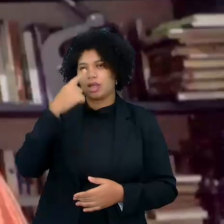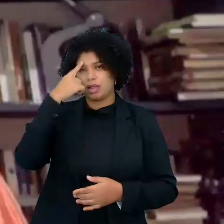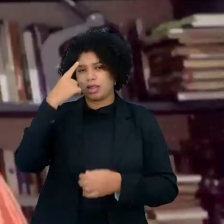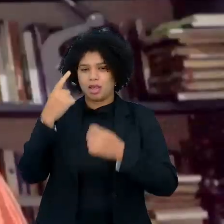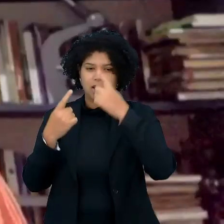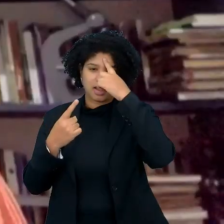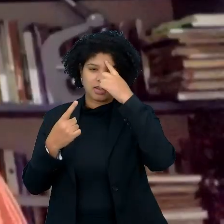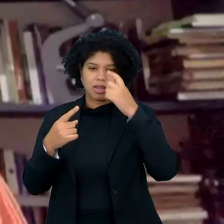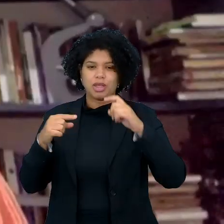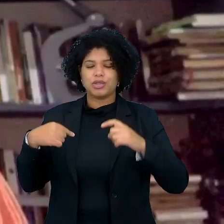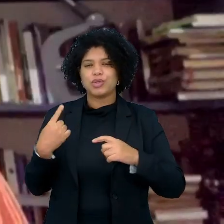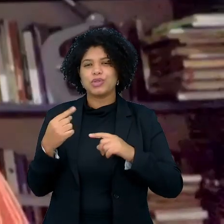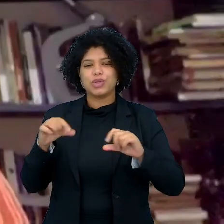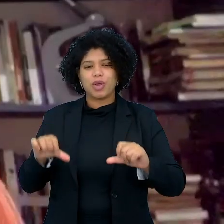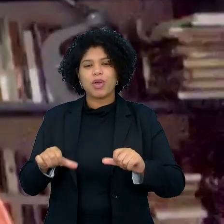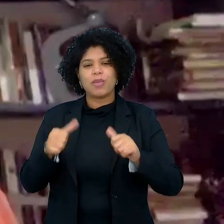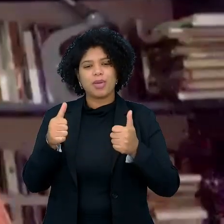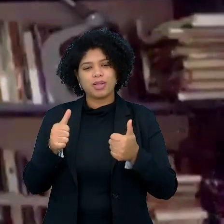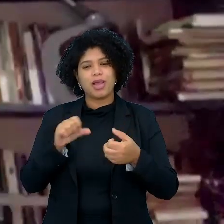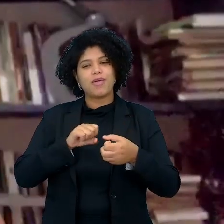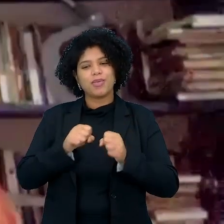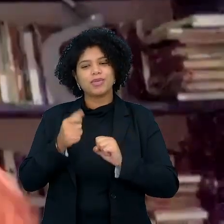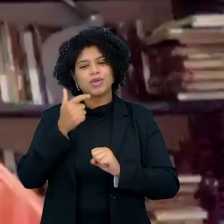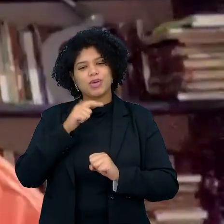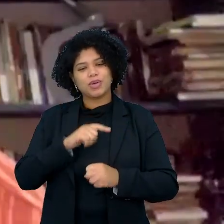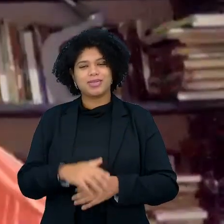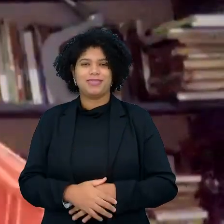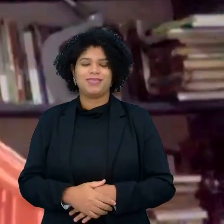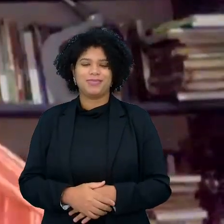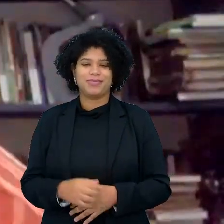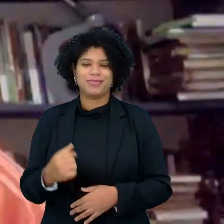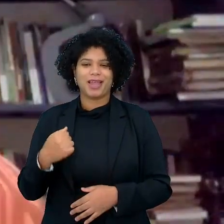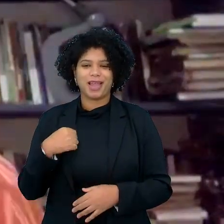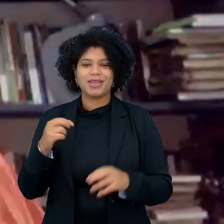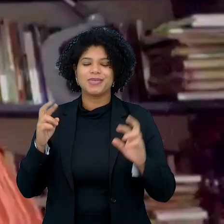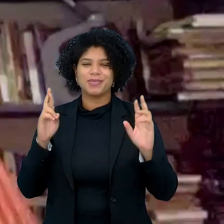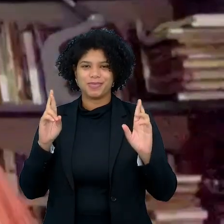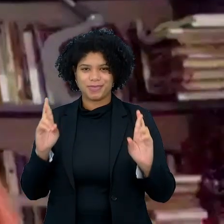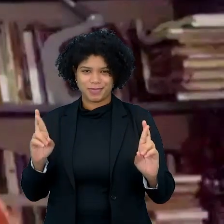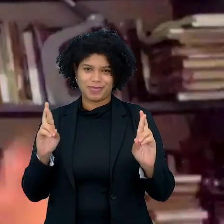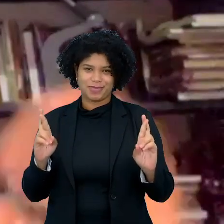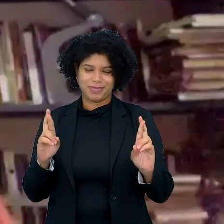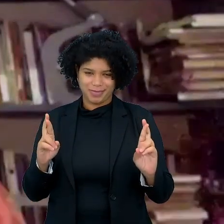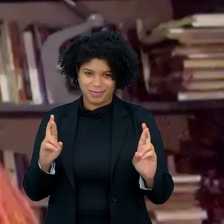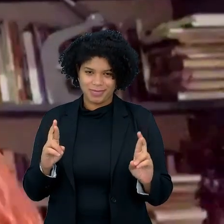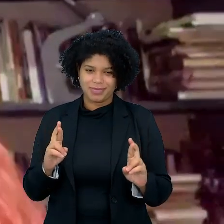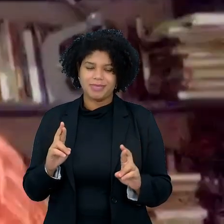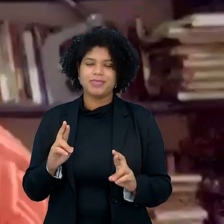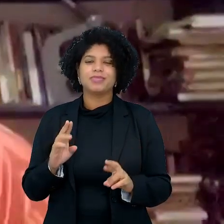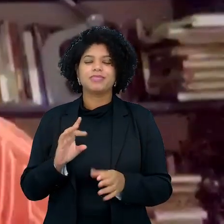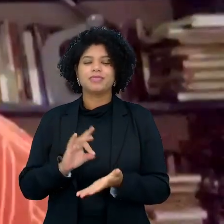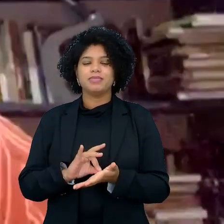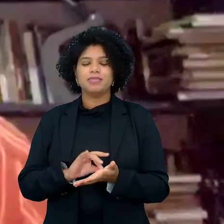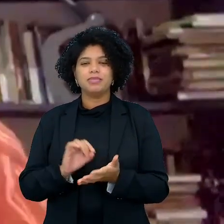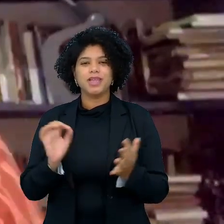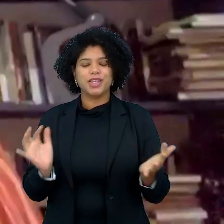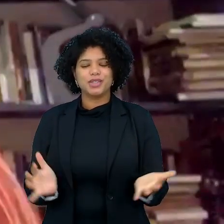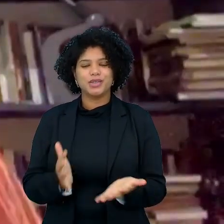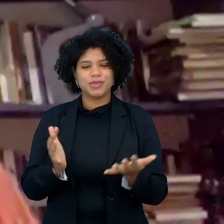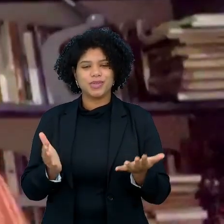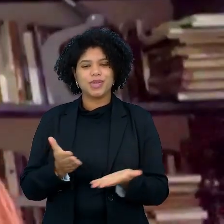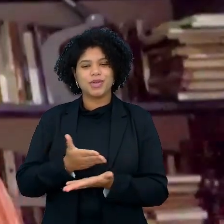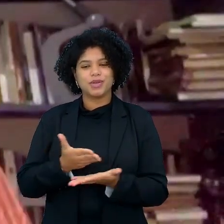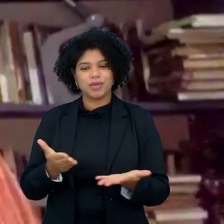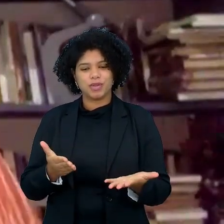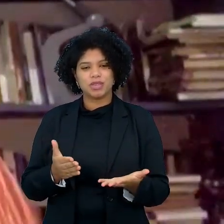faz melhorar aqui a nossa formação. Eu espero, né, que tenha contribuído essa formação,